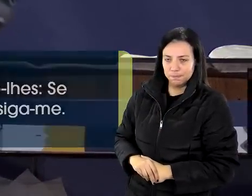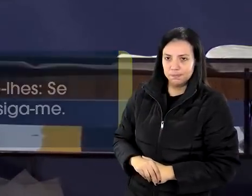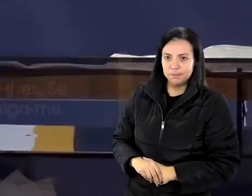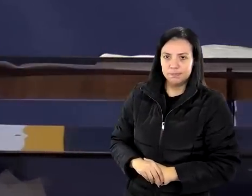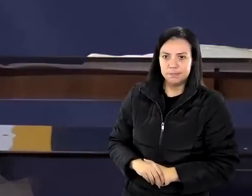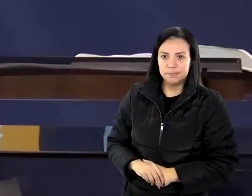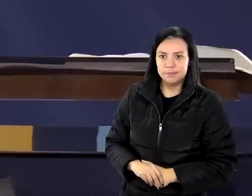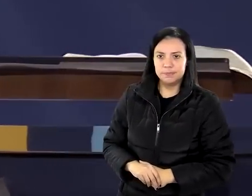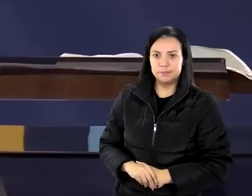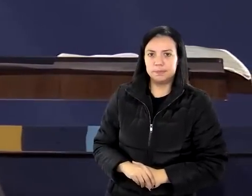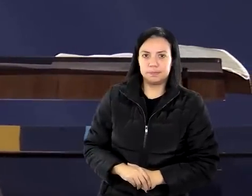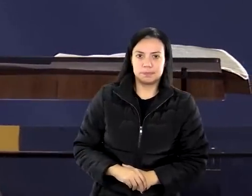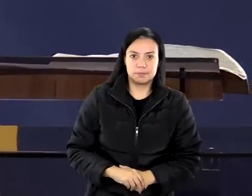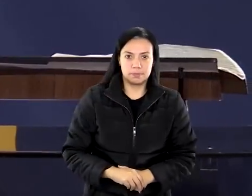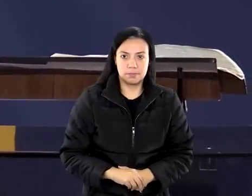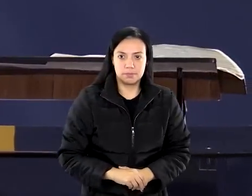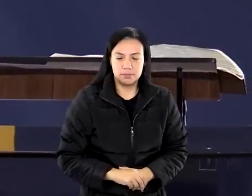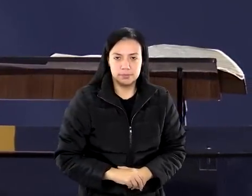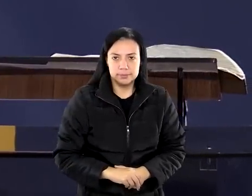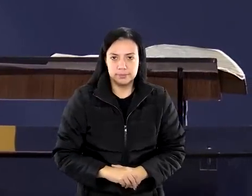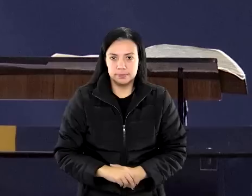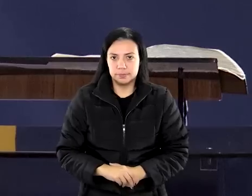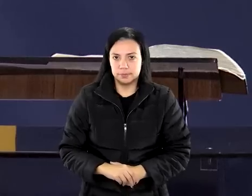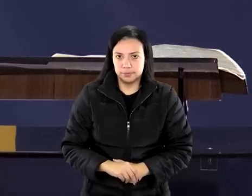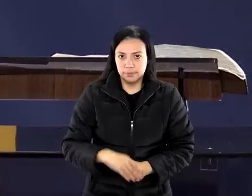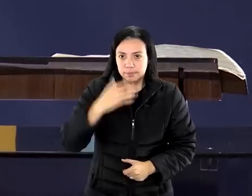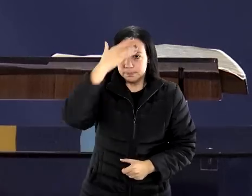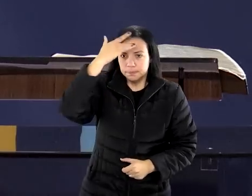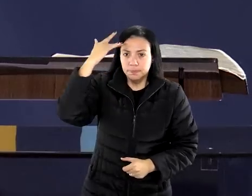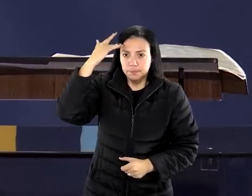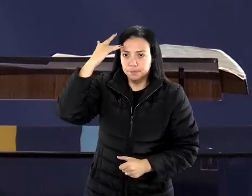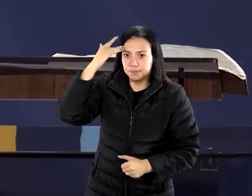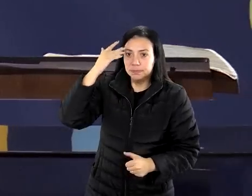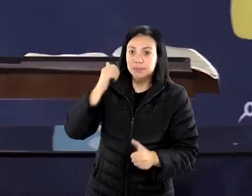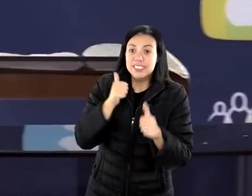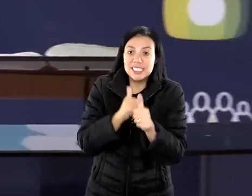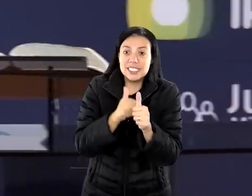Aqueles que ele havia escolhido, estava já com ele, seguia ele de perto.